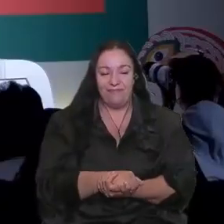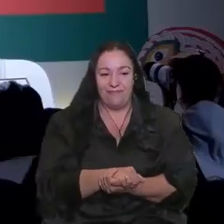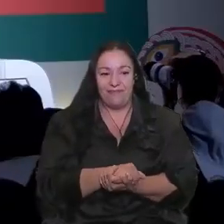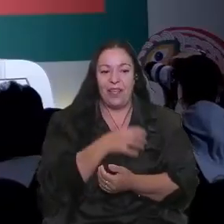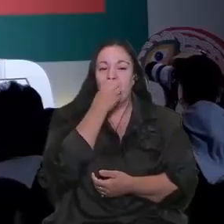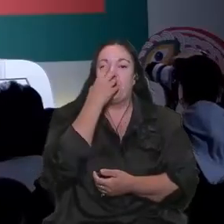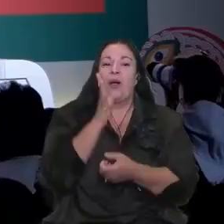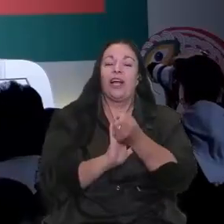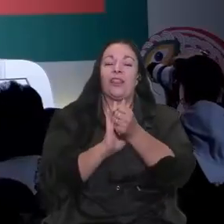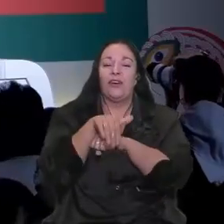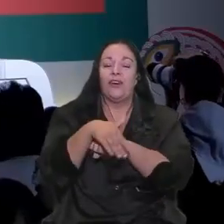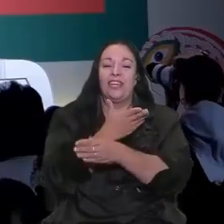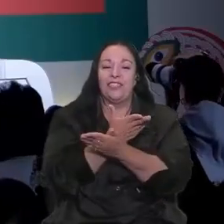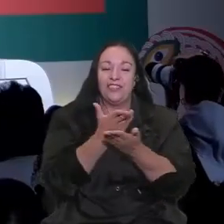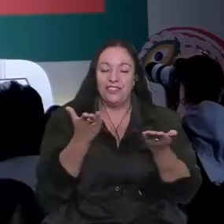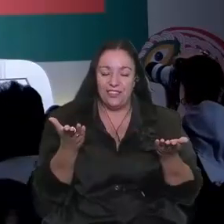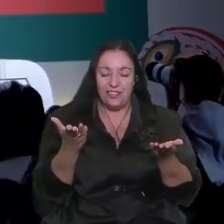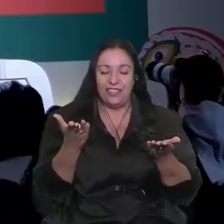Boa noite.